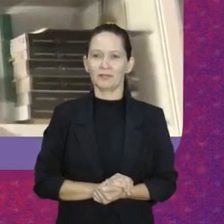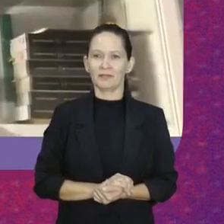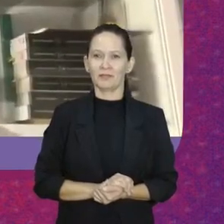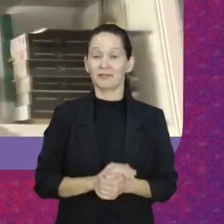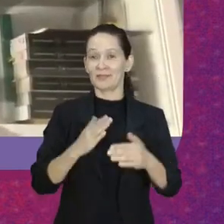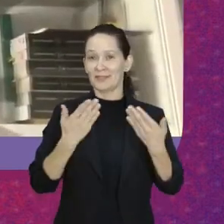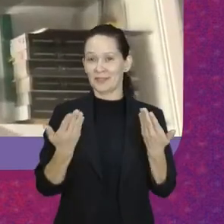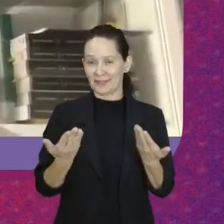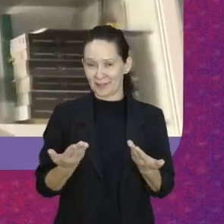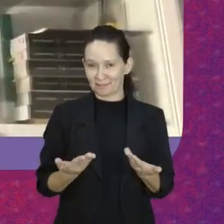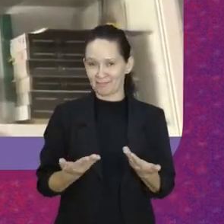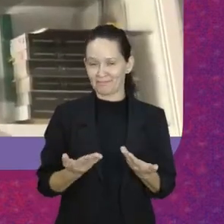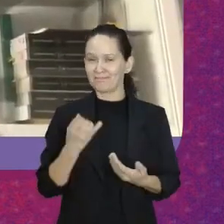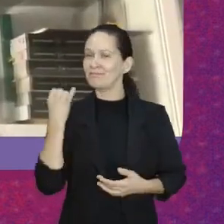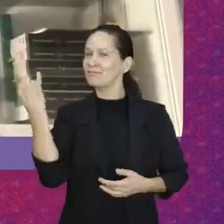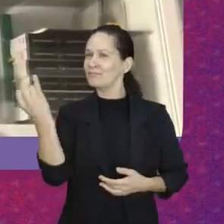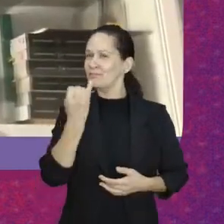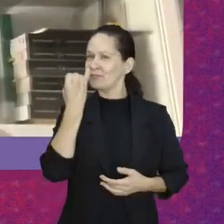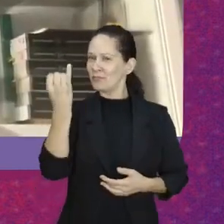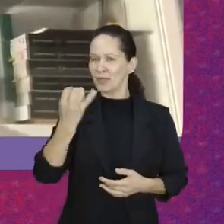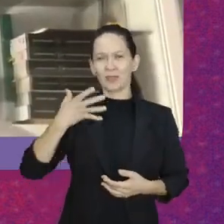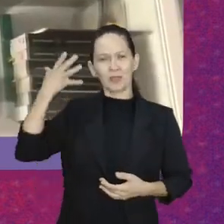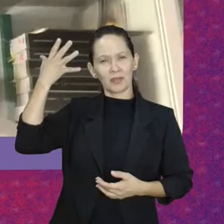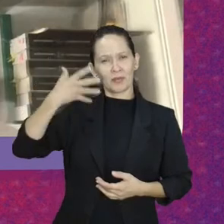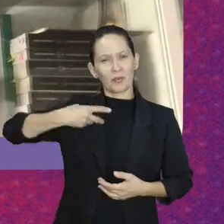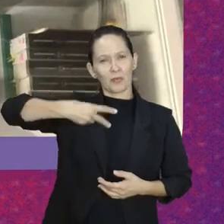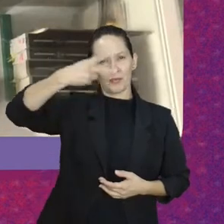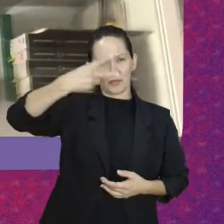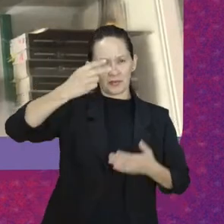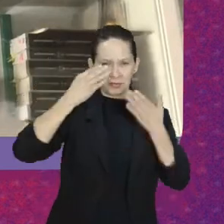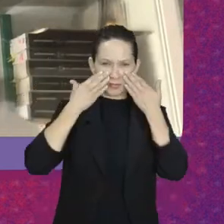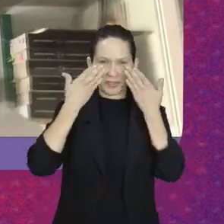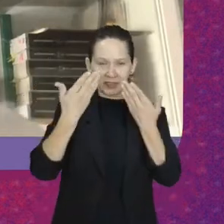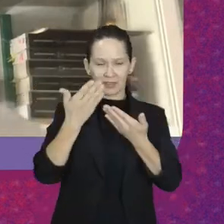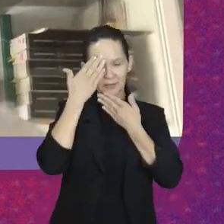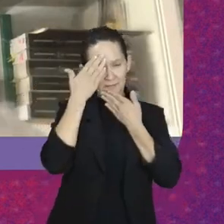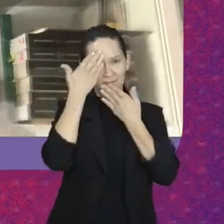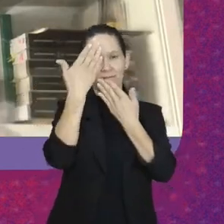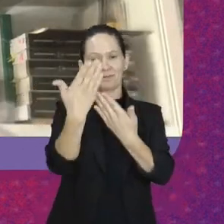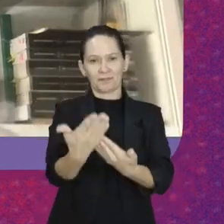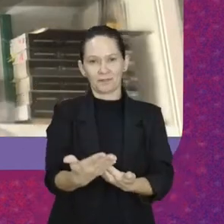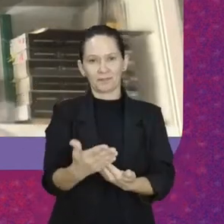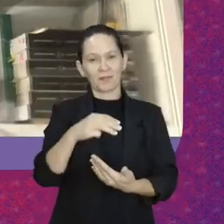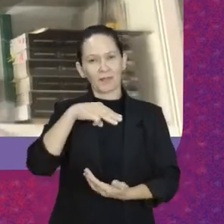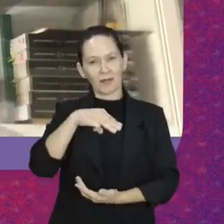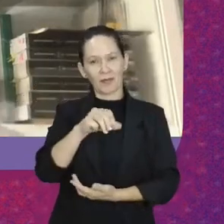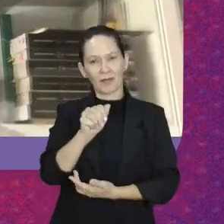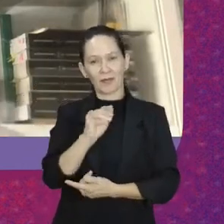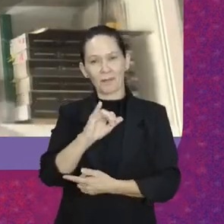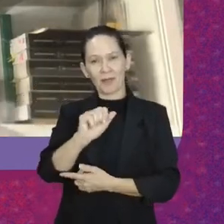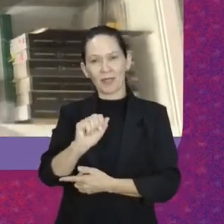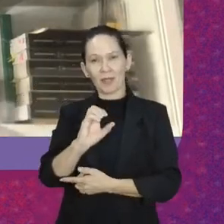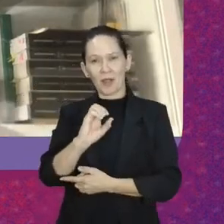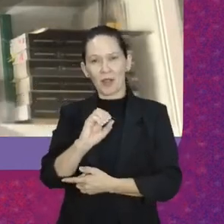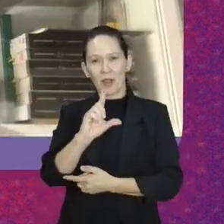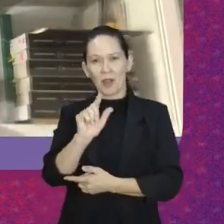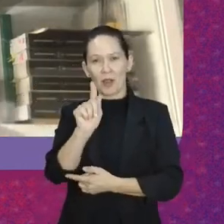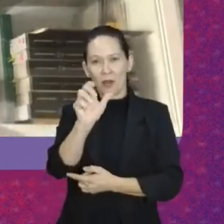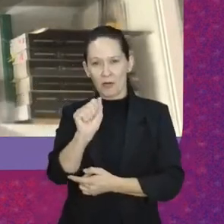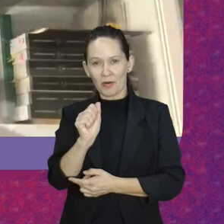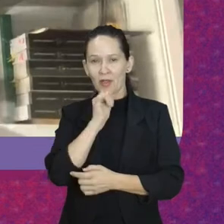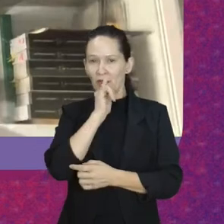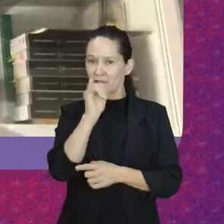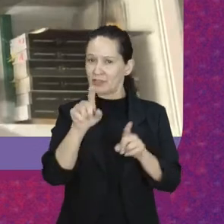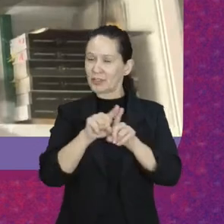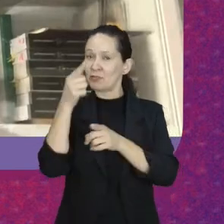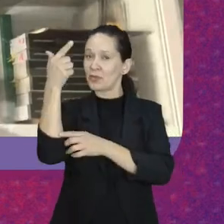Bom, gente, muito importante as considerações que vocês fizeram. Muito obrigada, Maria Lúcia e Olga. Eu quero ressaltar